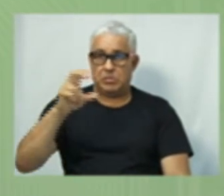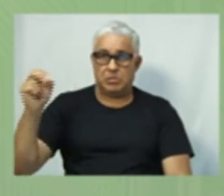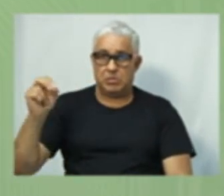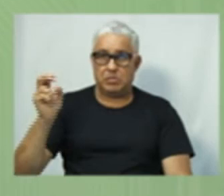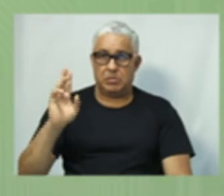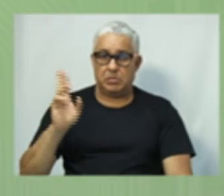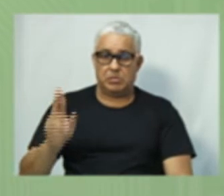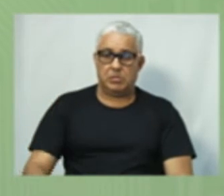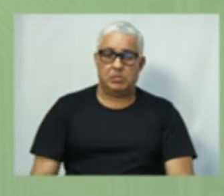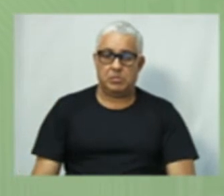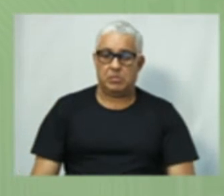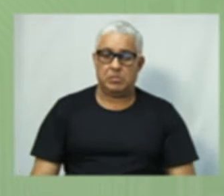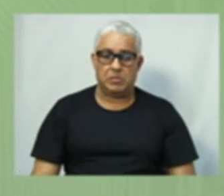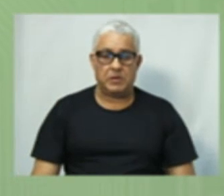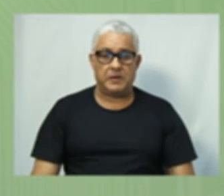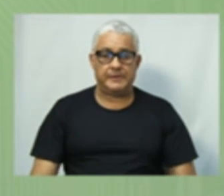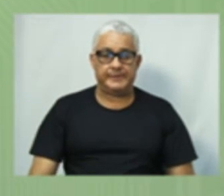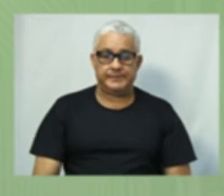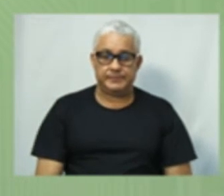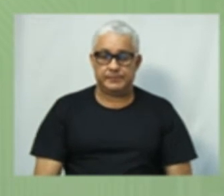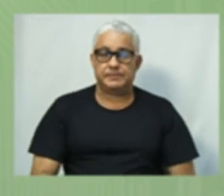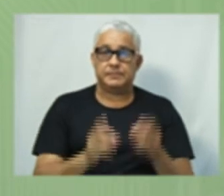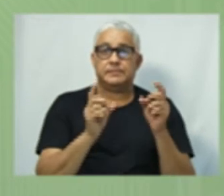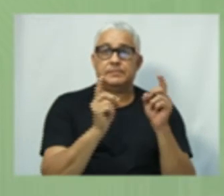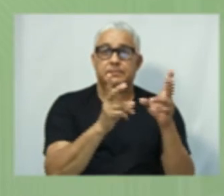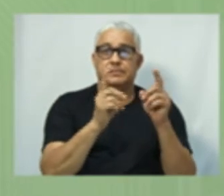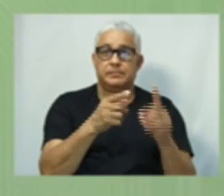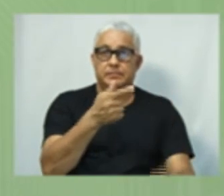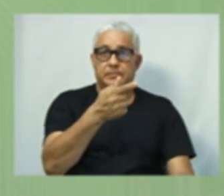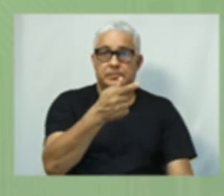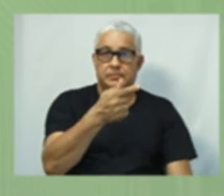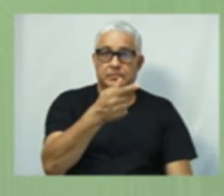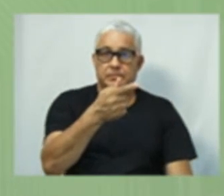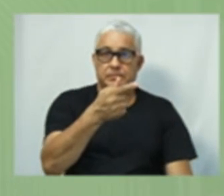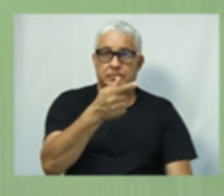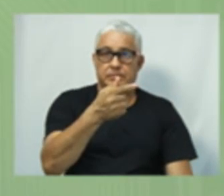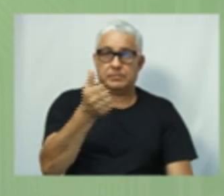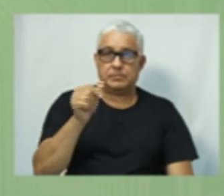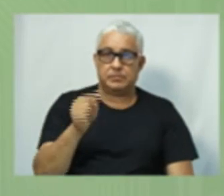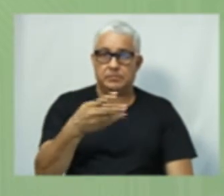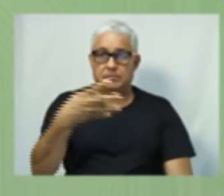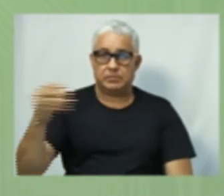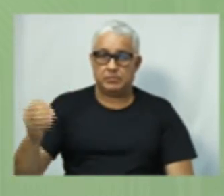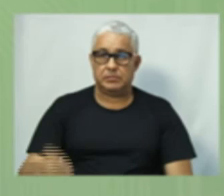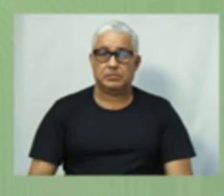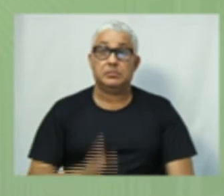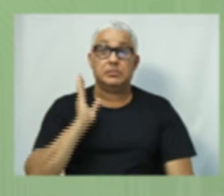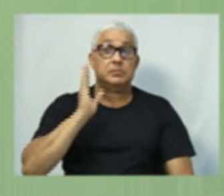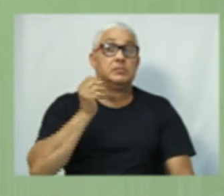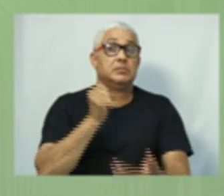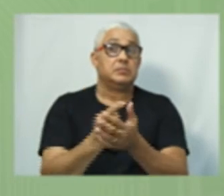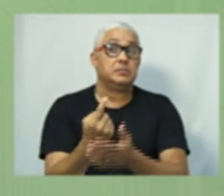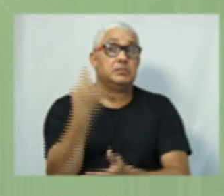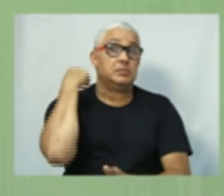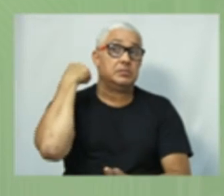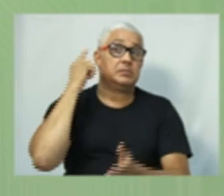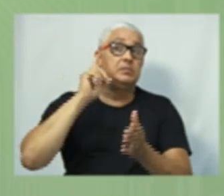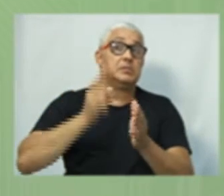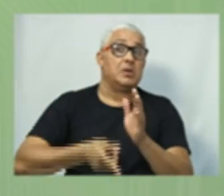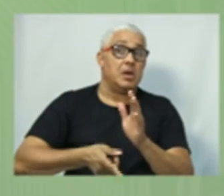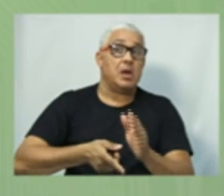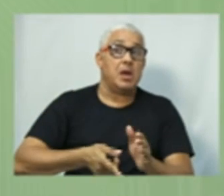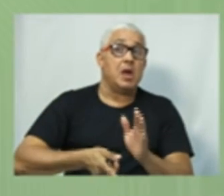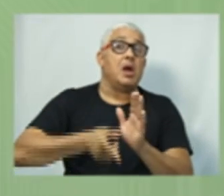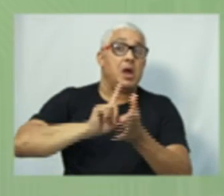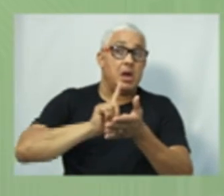46.500. Professor, explica melhor. Na venda, 71.400. Mas só que eu já paguei antecipado. Lembra que eu já paguei quando eu